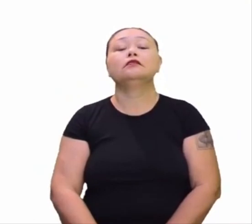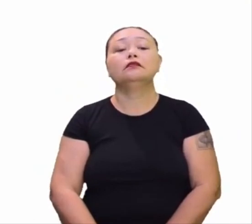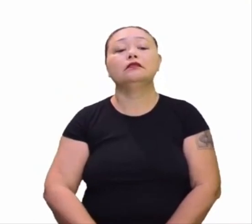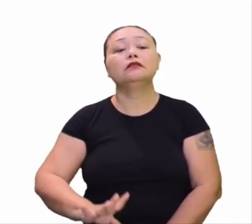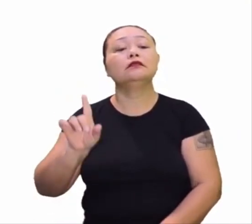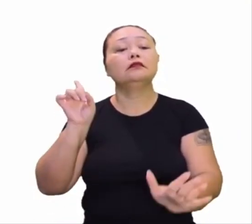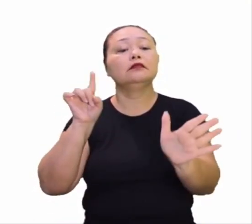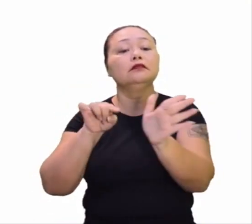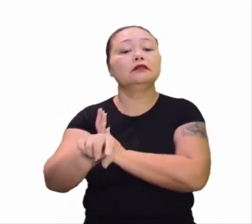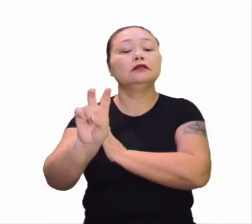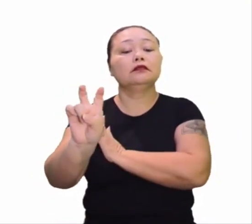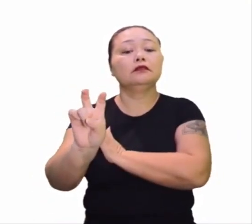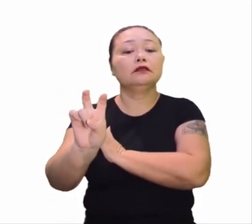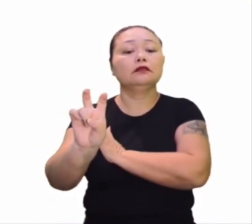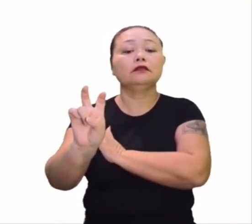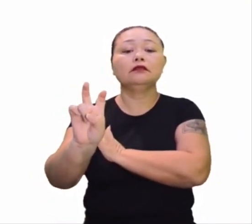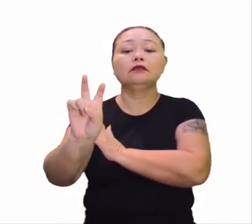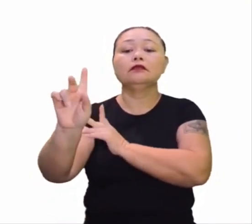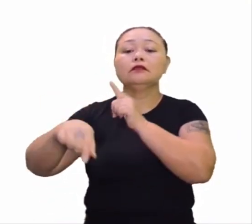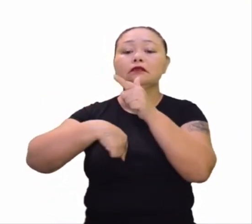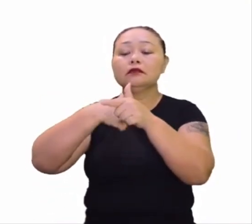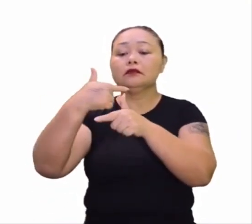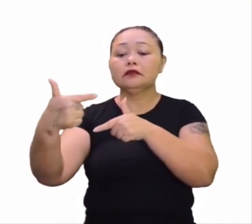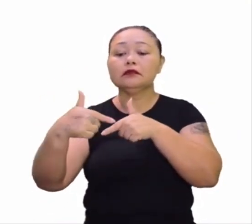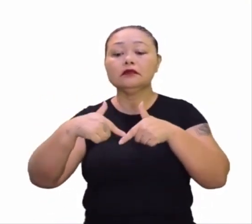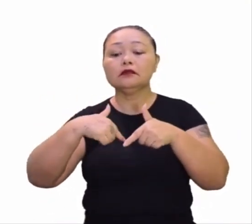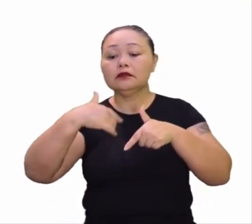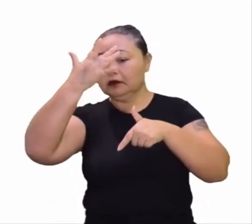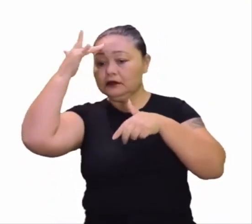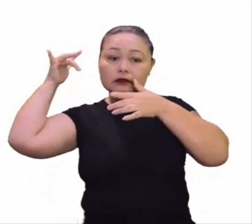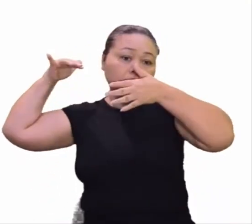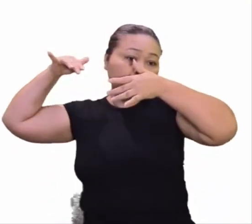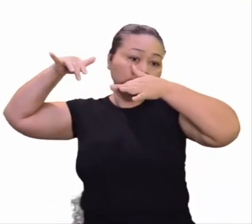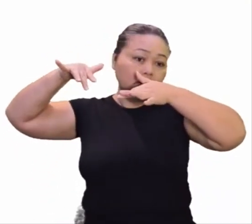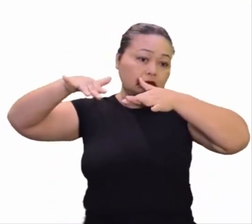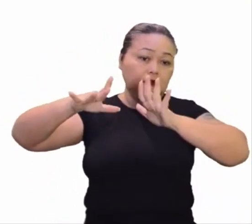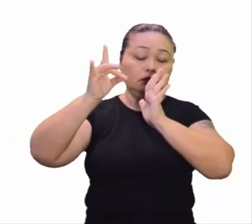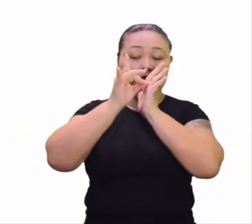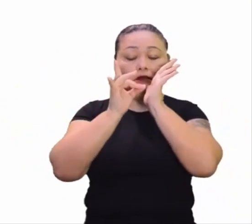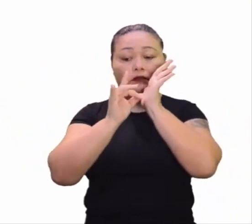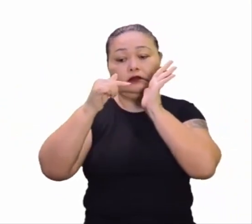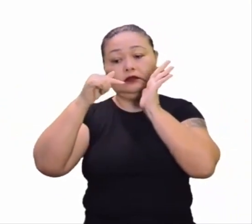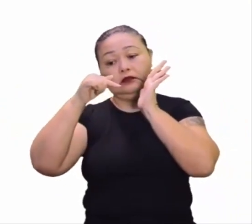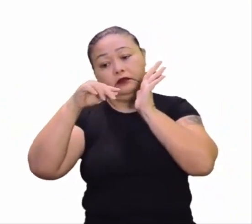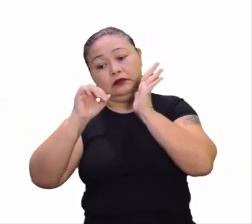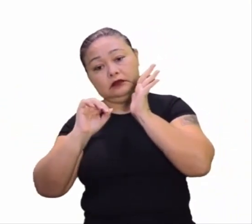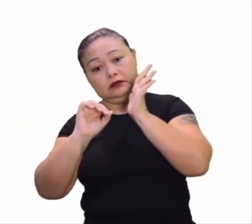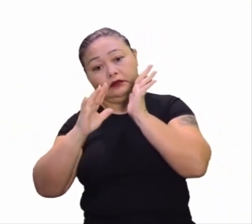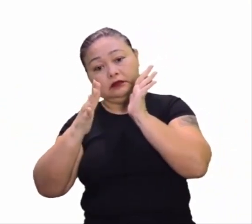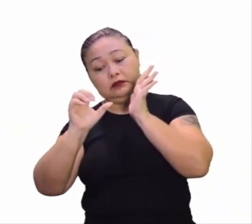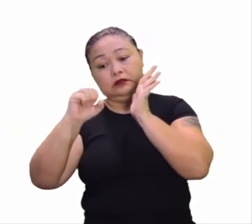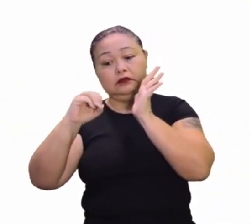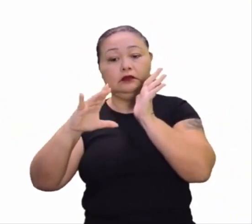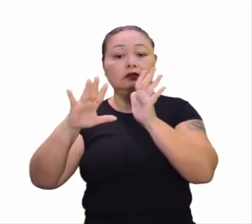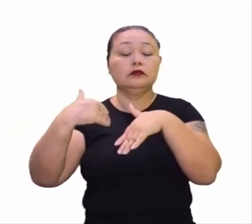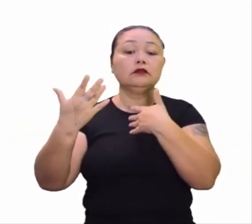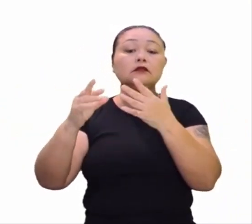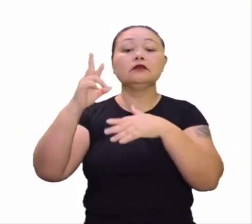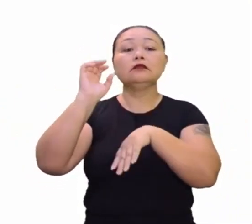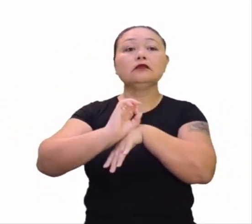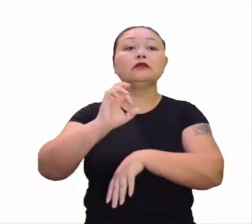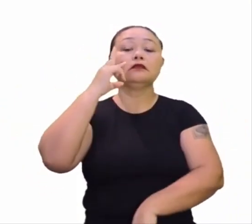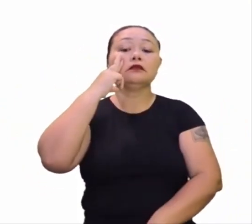E a 5, Rogério? Vamos lá. É na terceira onda migratória, lá entre 1970 e 80,